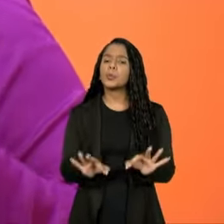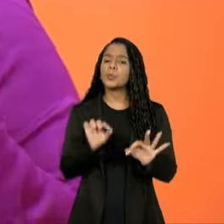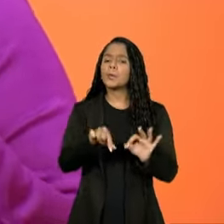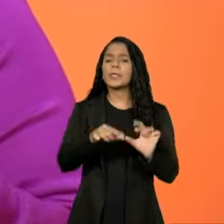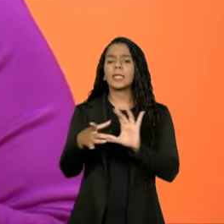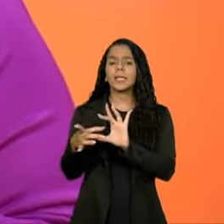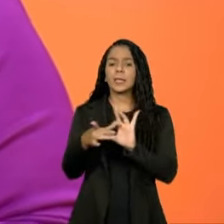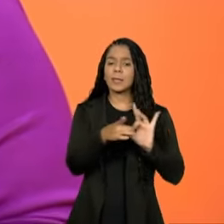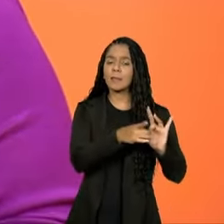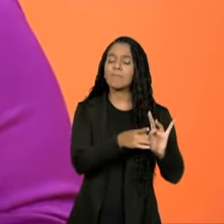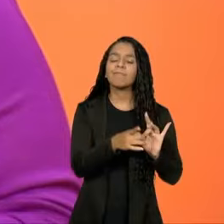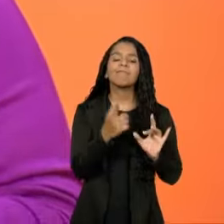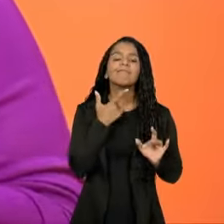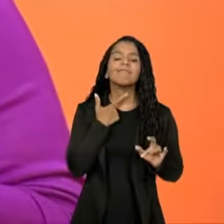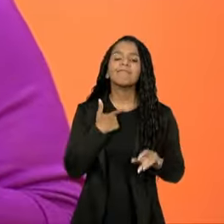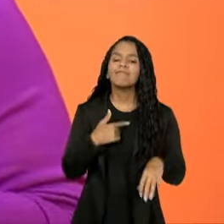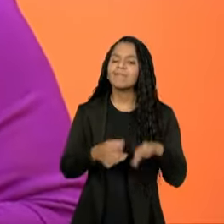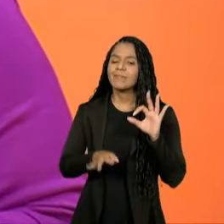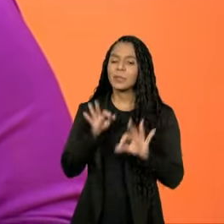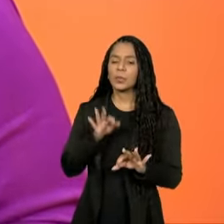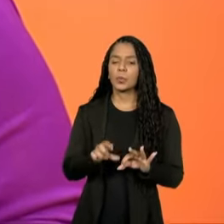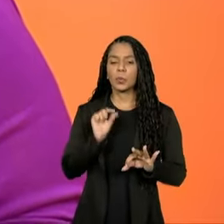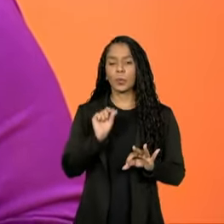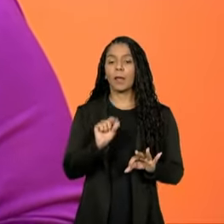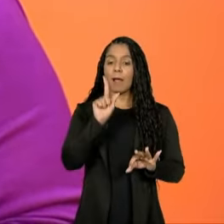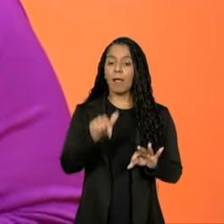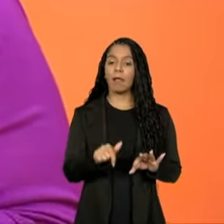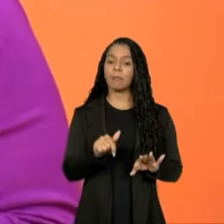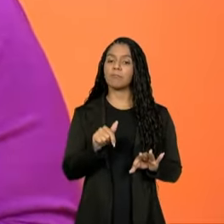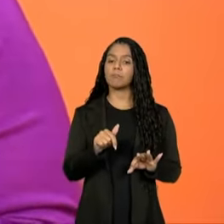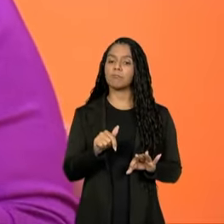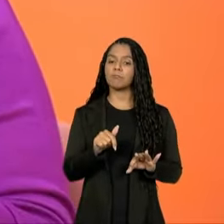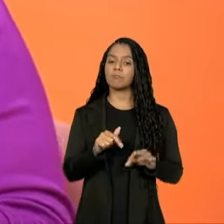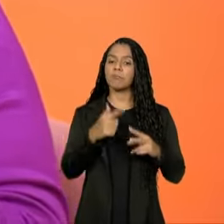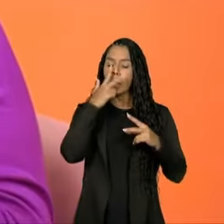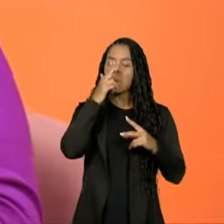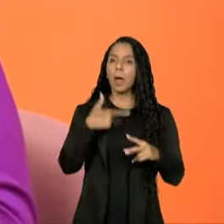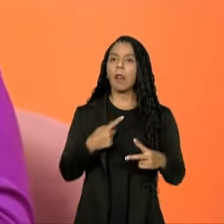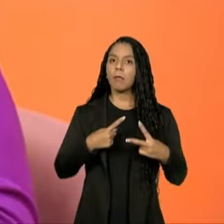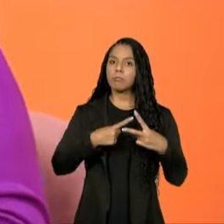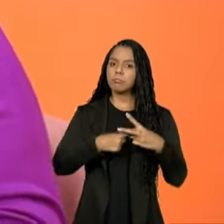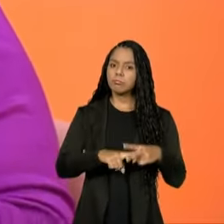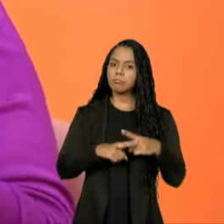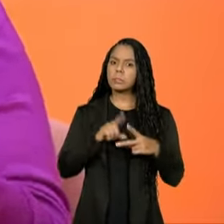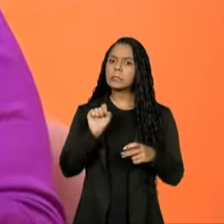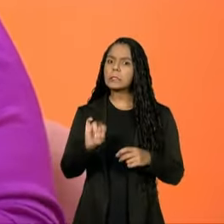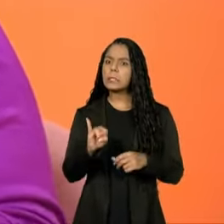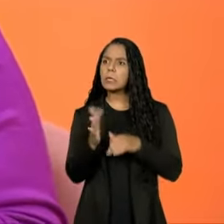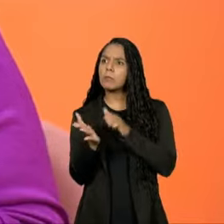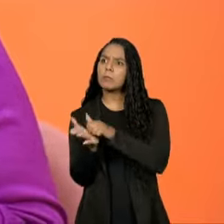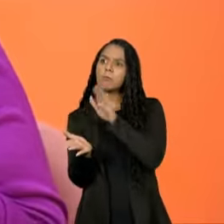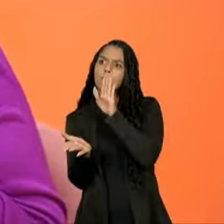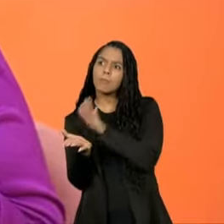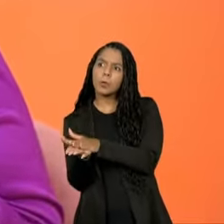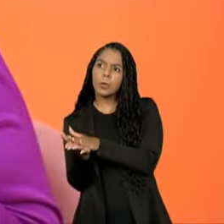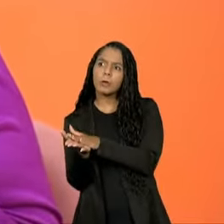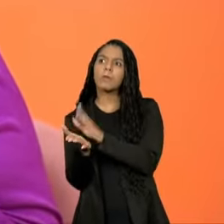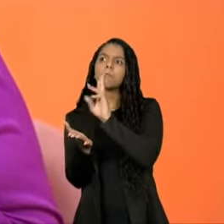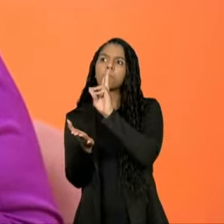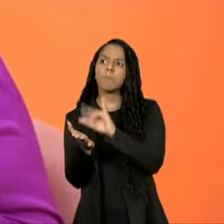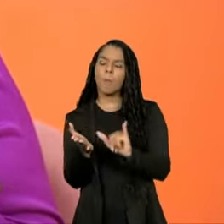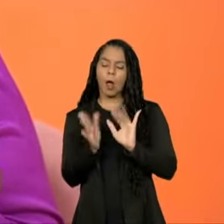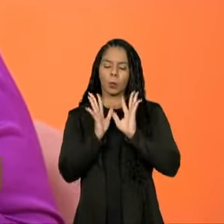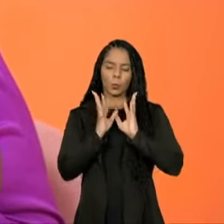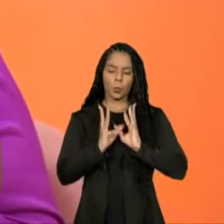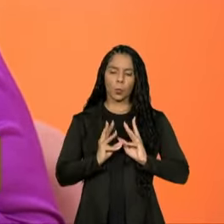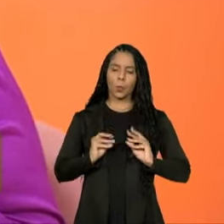tem o desejo de justiça, que é um desejo de reparação. Assim, será que alguma punição, será que alguma pena vai saciar esse